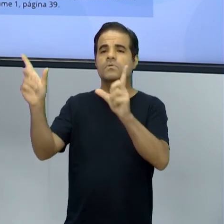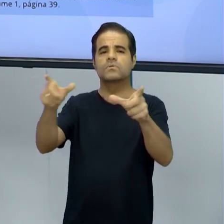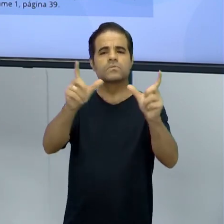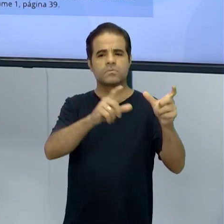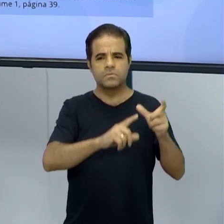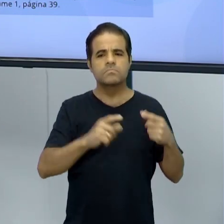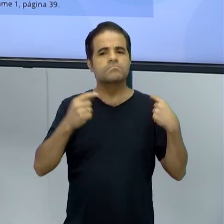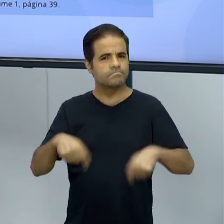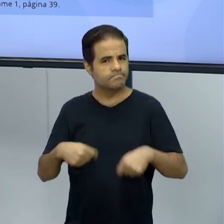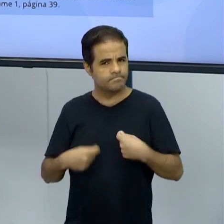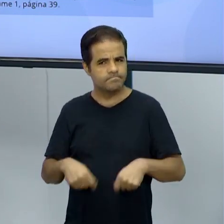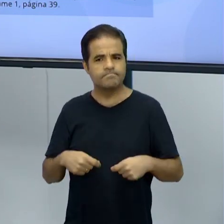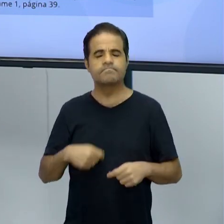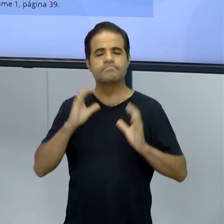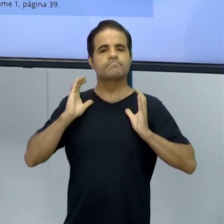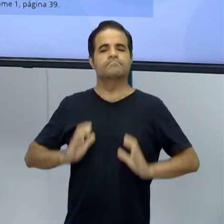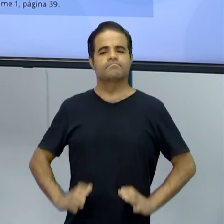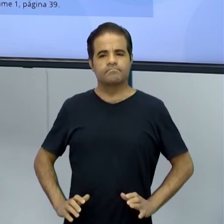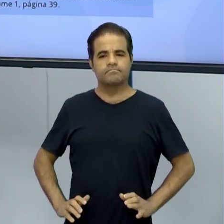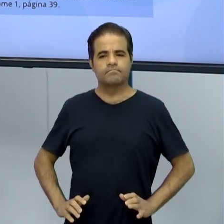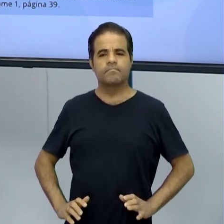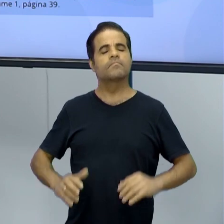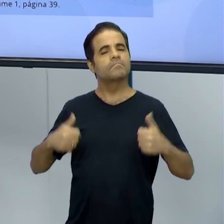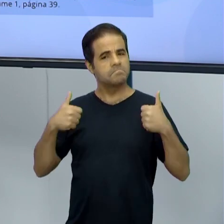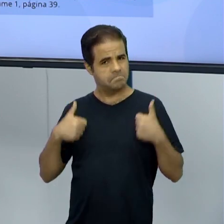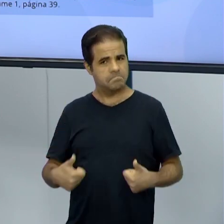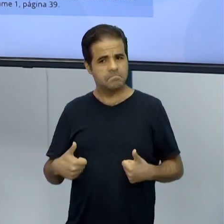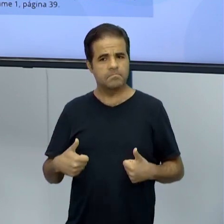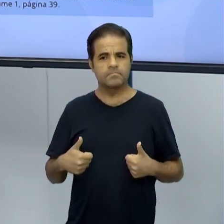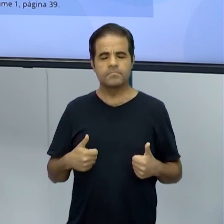gente precisa ter um comportamento bem